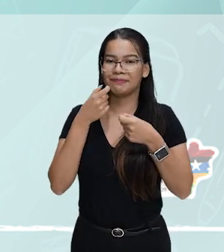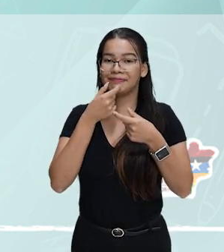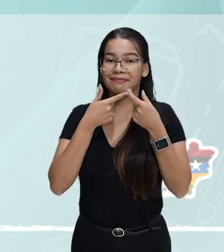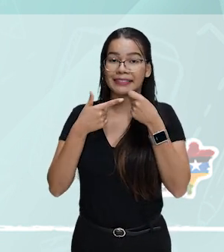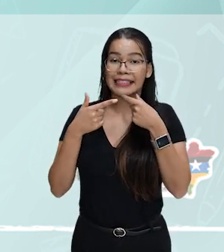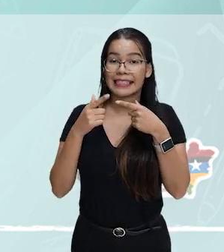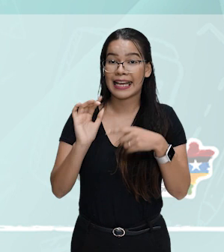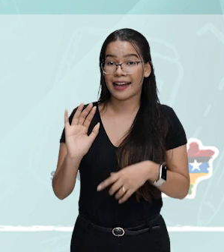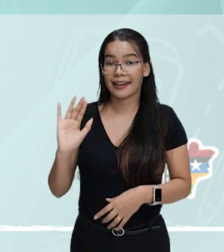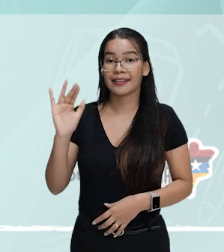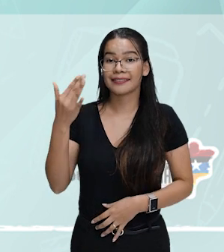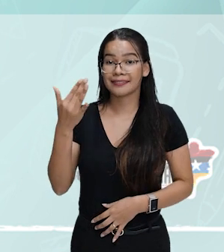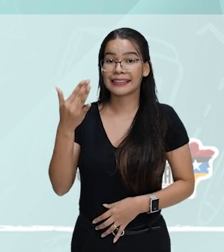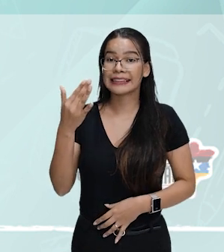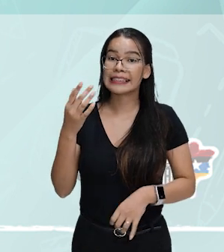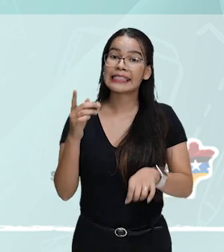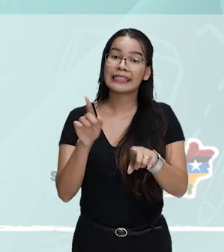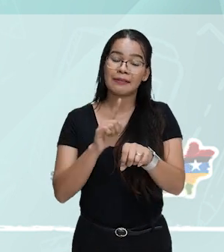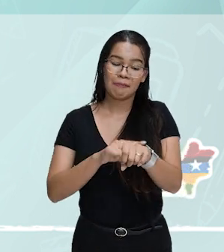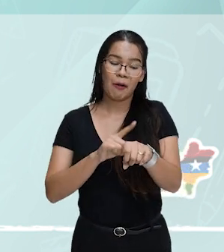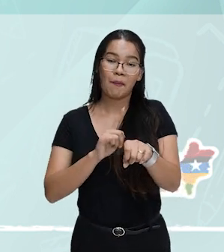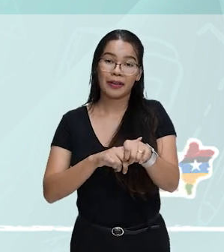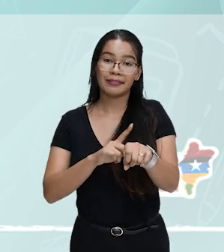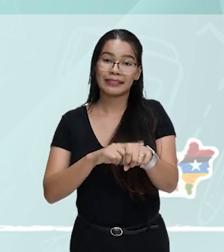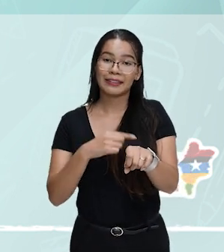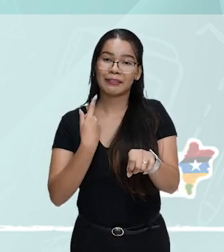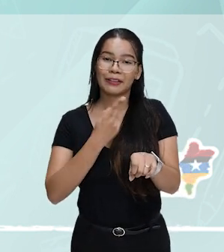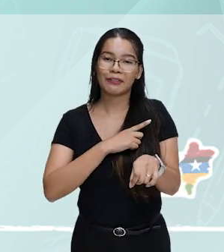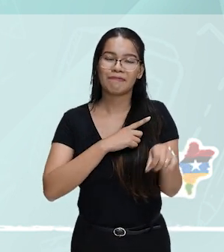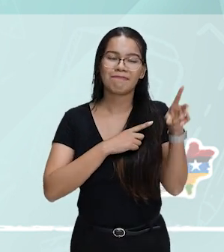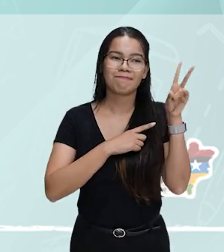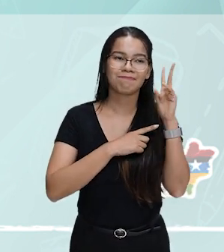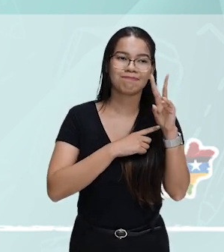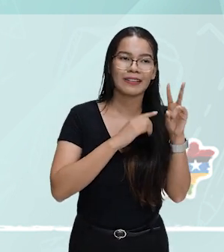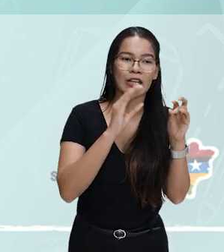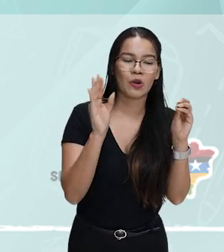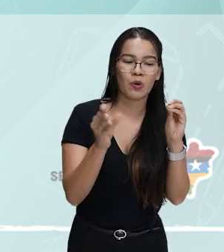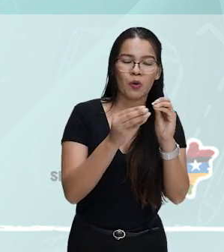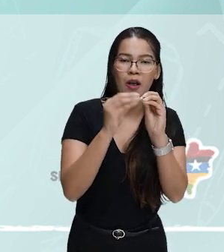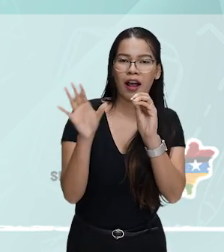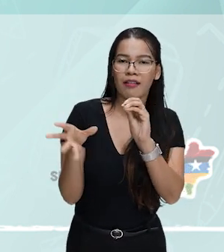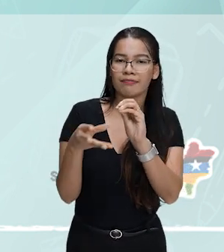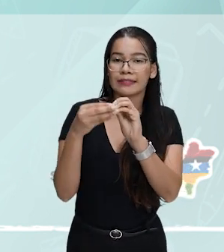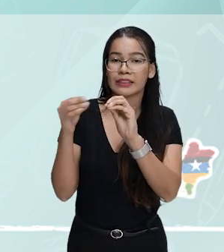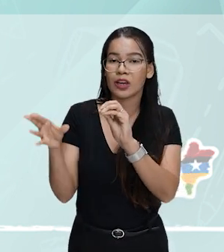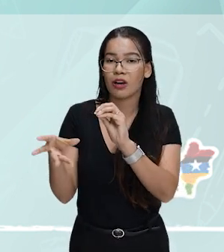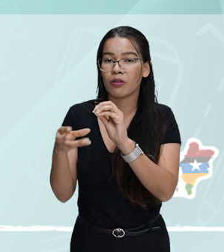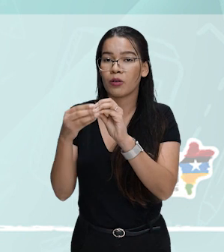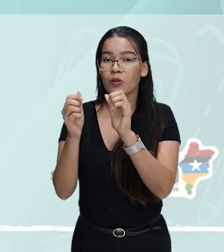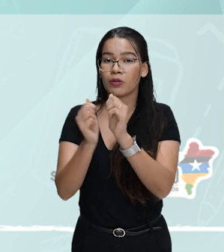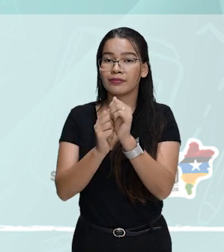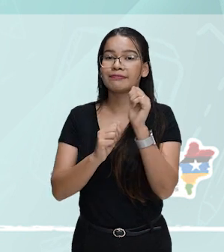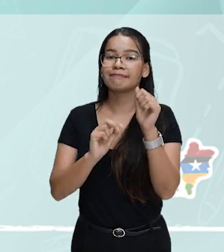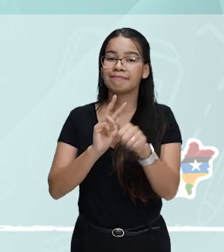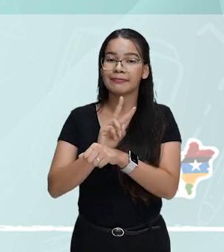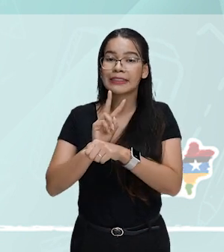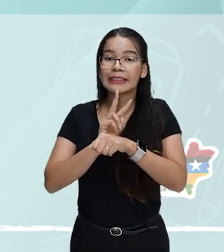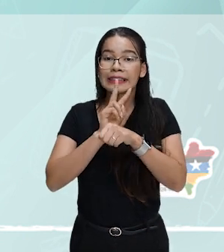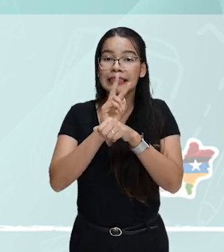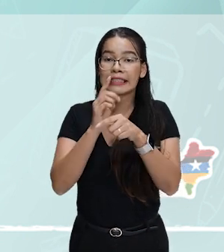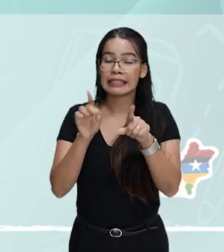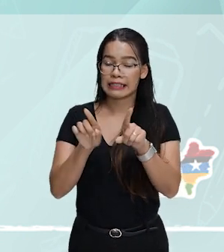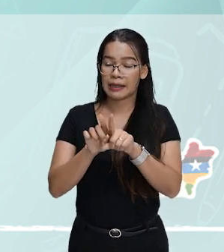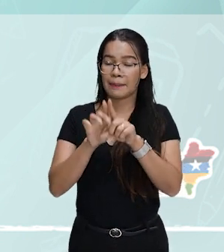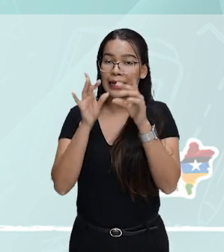São situações e momentos que vamos empilhando com o cuidado e a delicadeza de